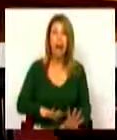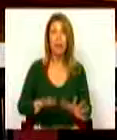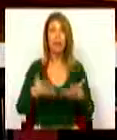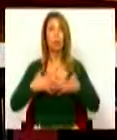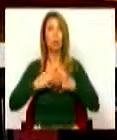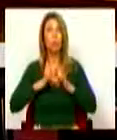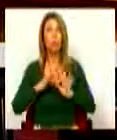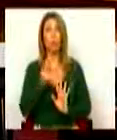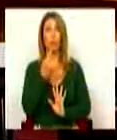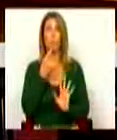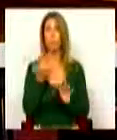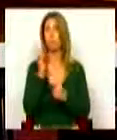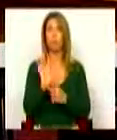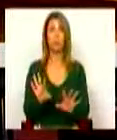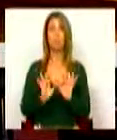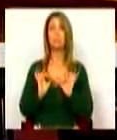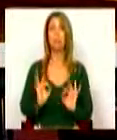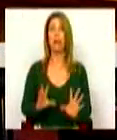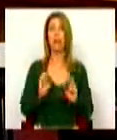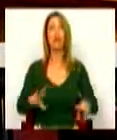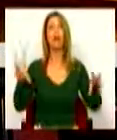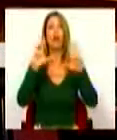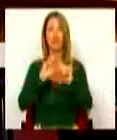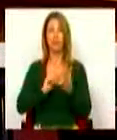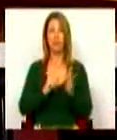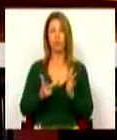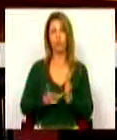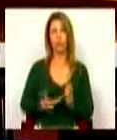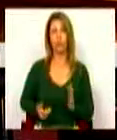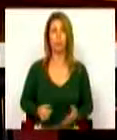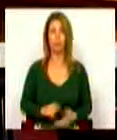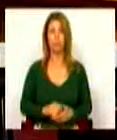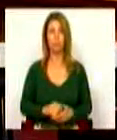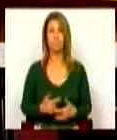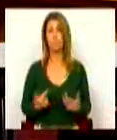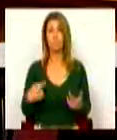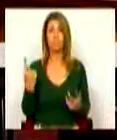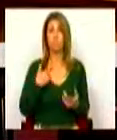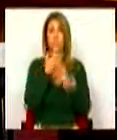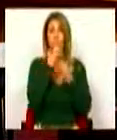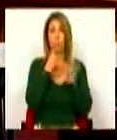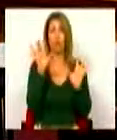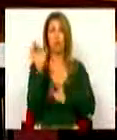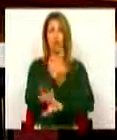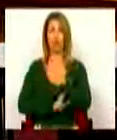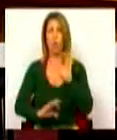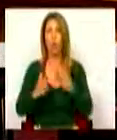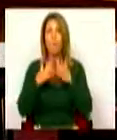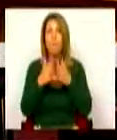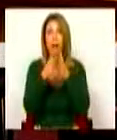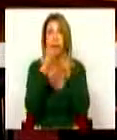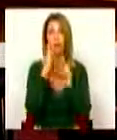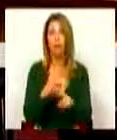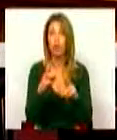estruturantes como, por exemplo, o das novas tecnologias. Não perdemos na Europa o barco da